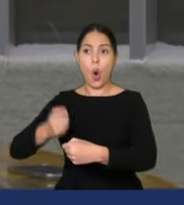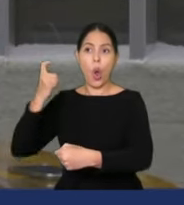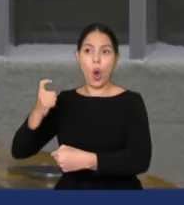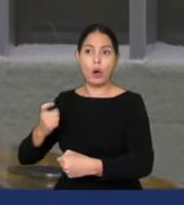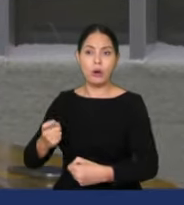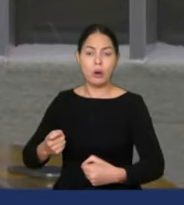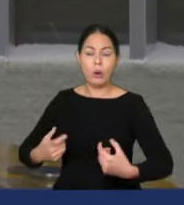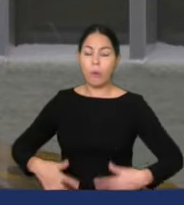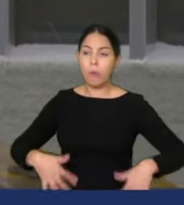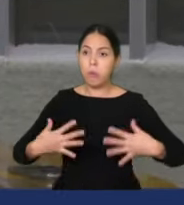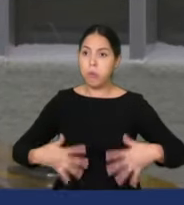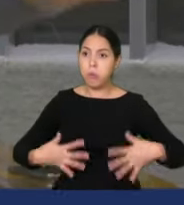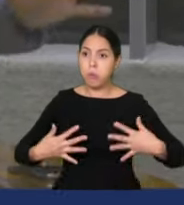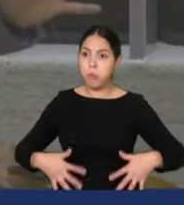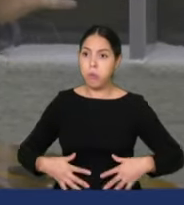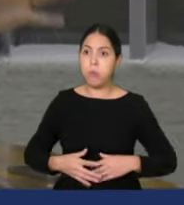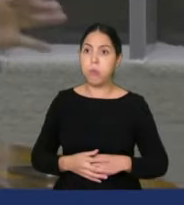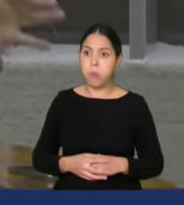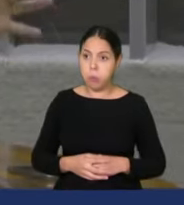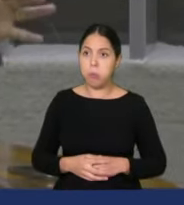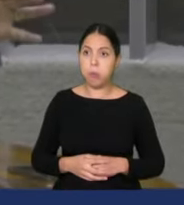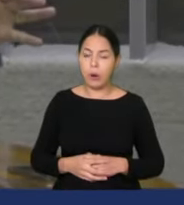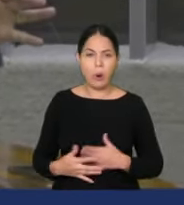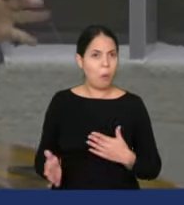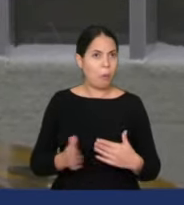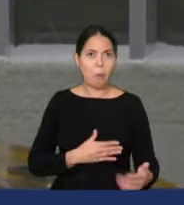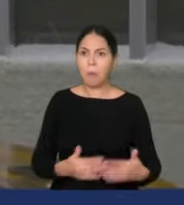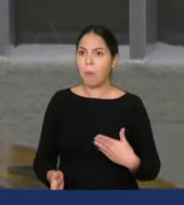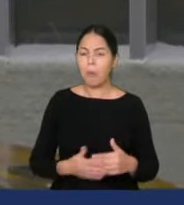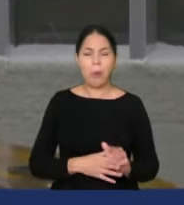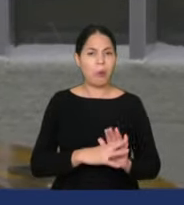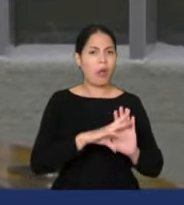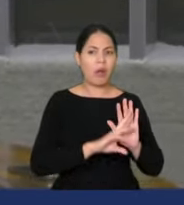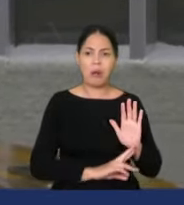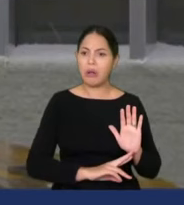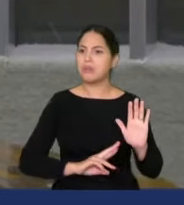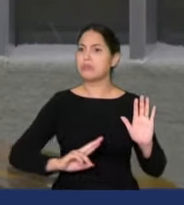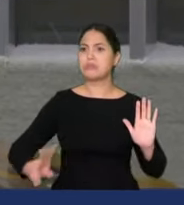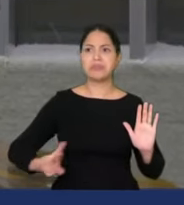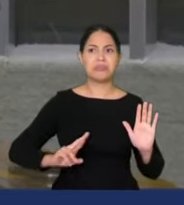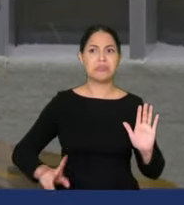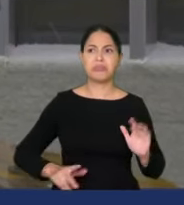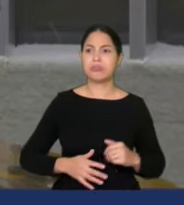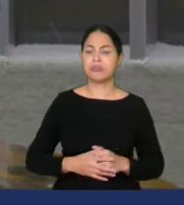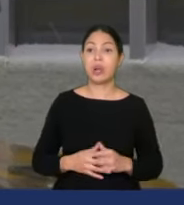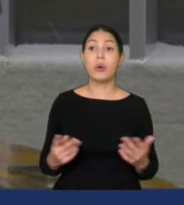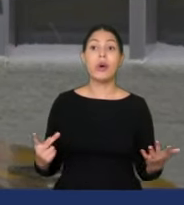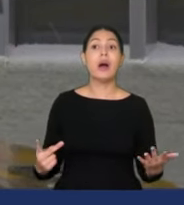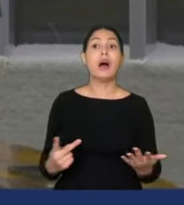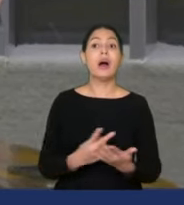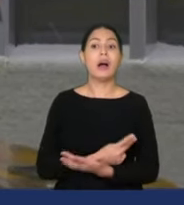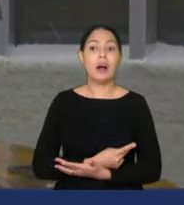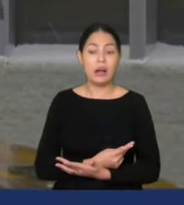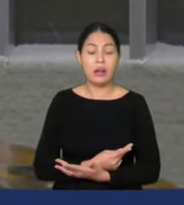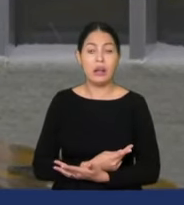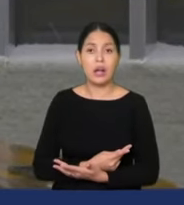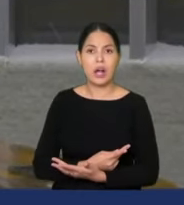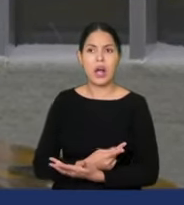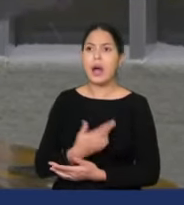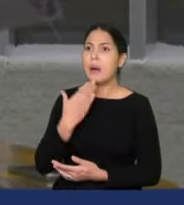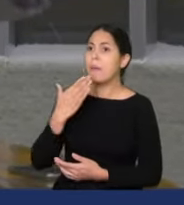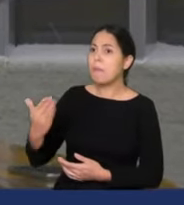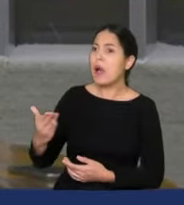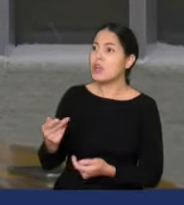cada vez maiores, não há qualquer regulação, as concessionárias pedem o reajuste de preço